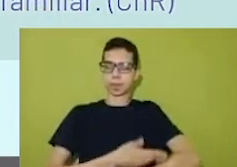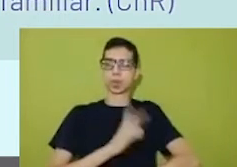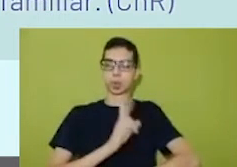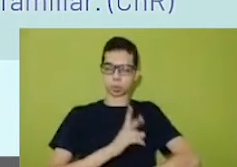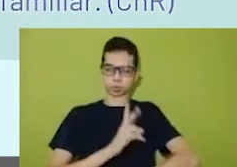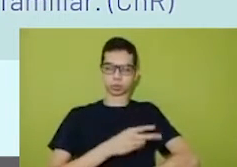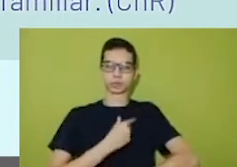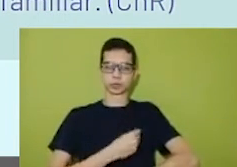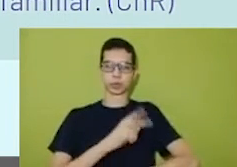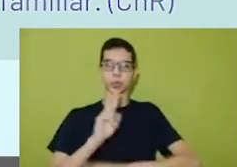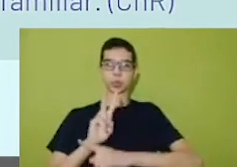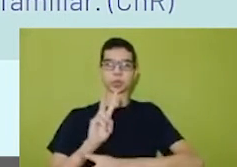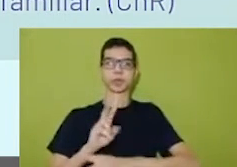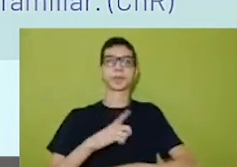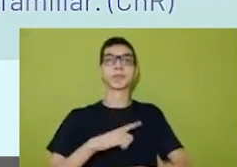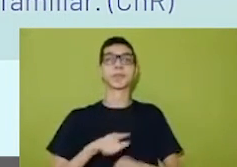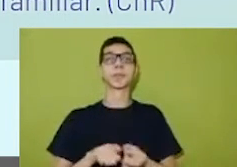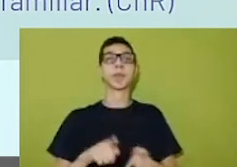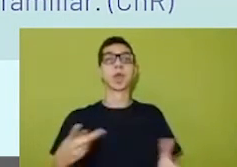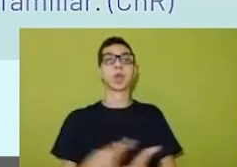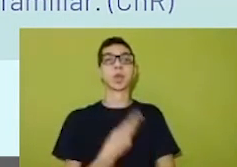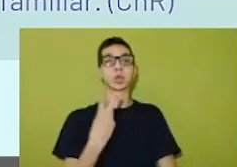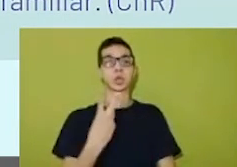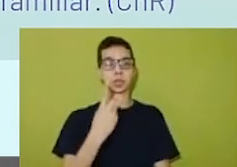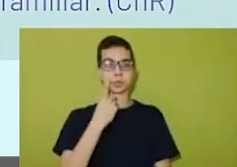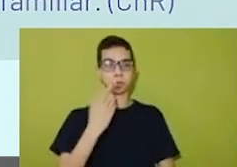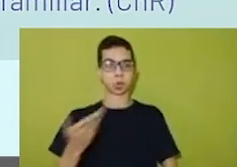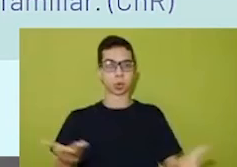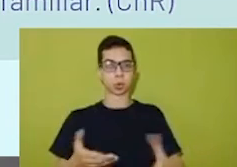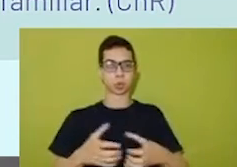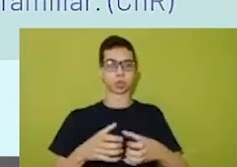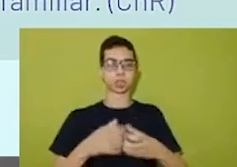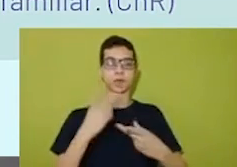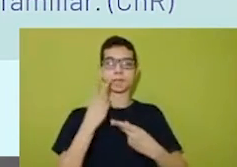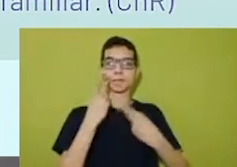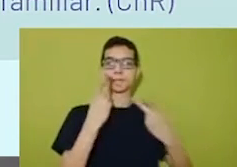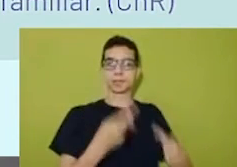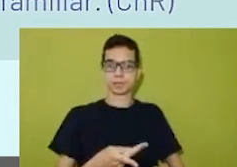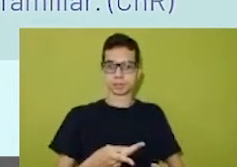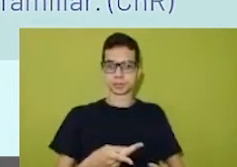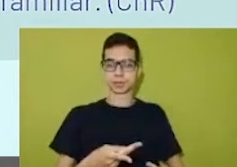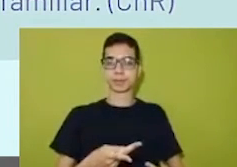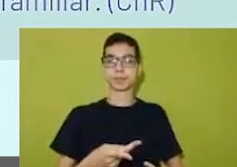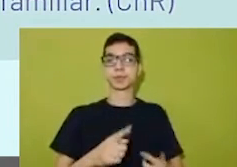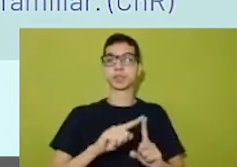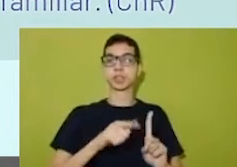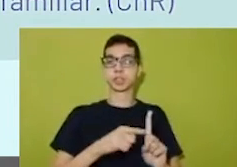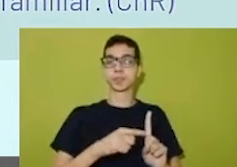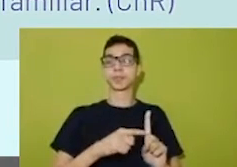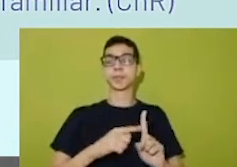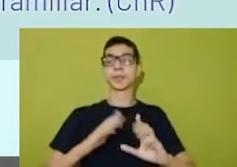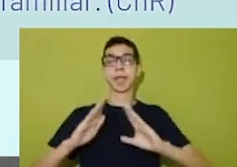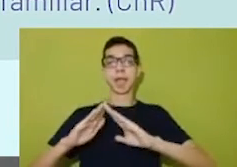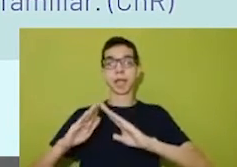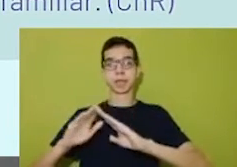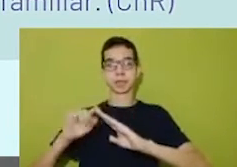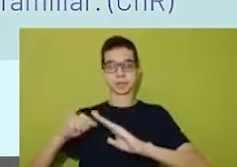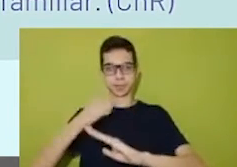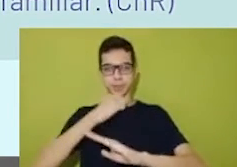grupo também. Hoje a equipe realizou visita à gestante Lírio, que está na casa da mãe. Foi realizada a entrega do